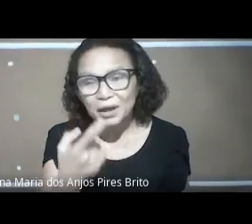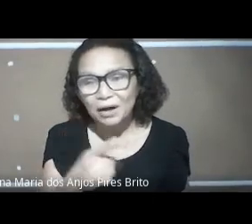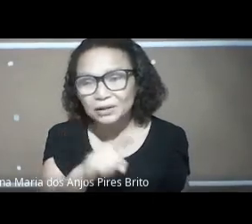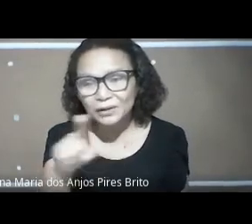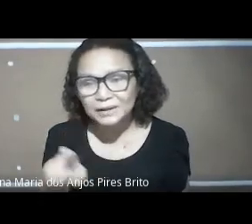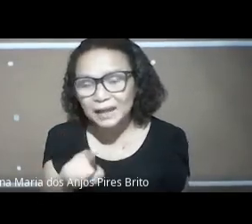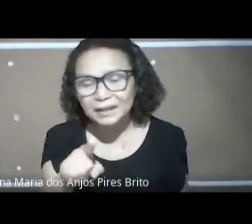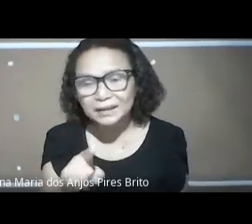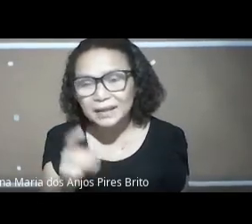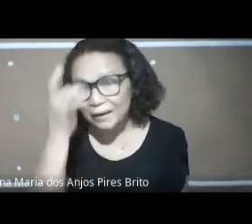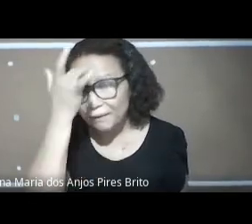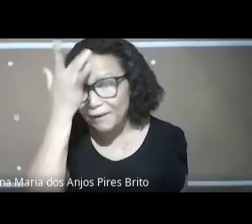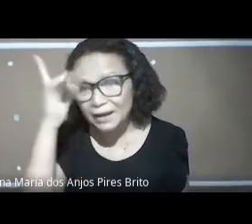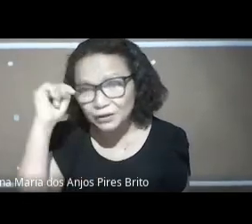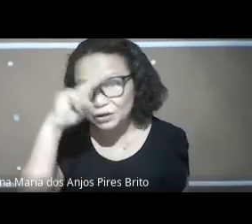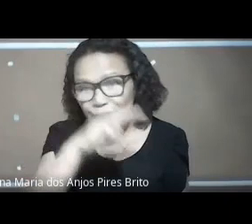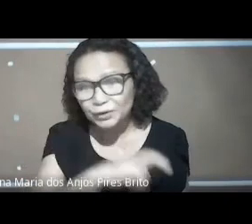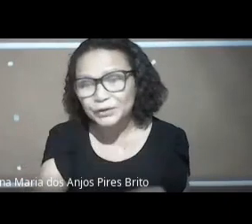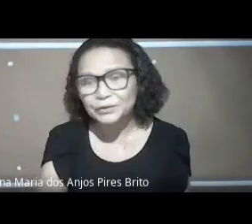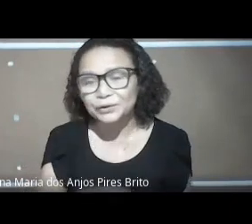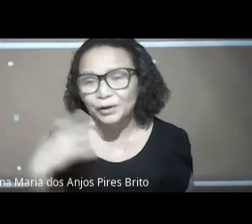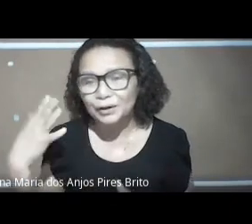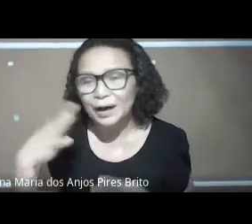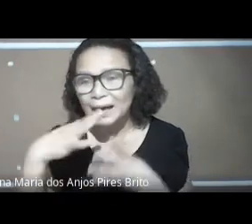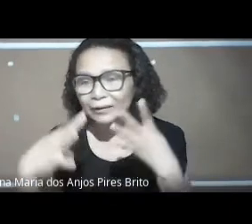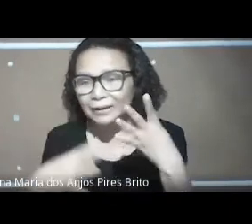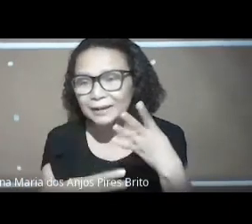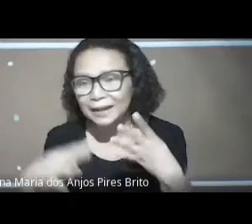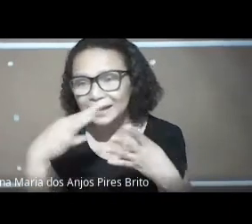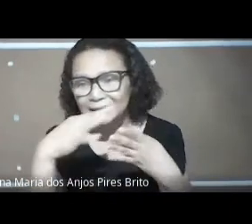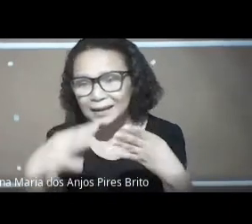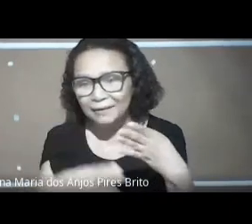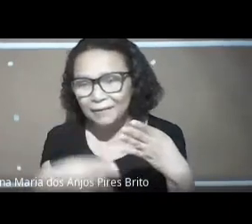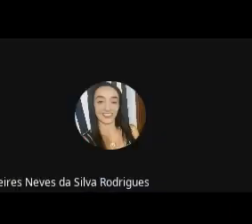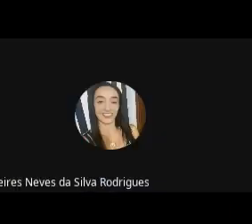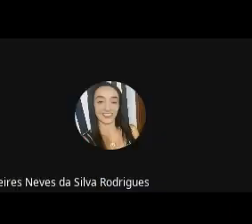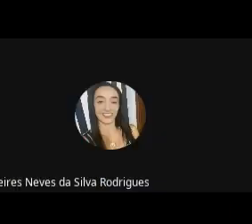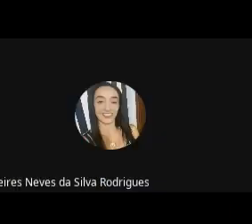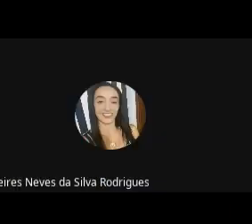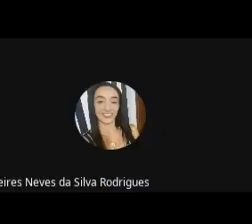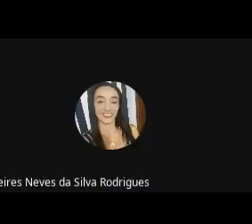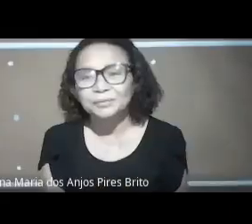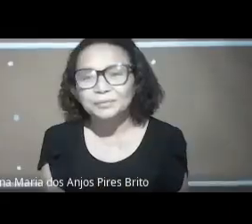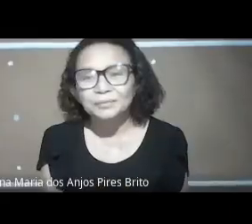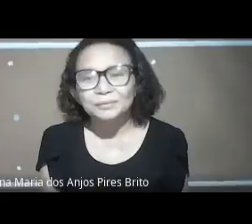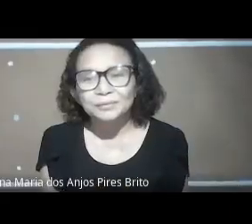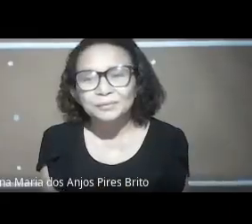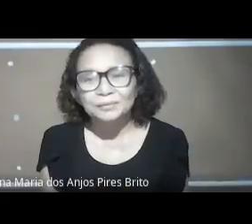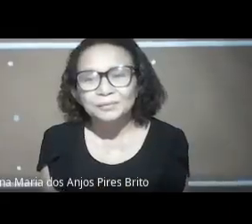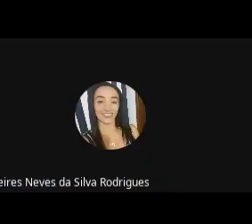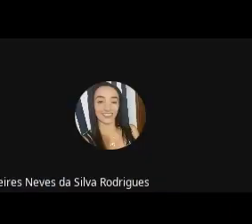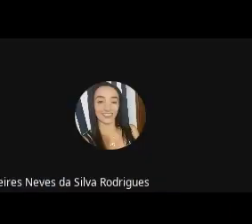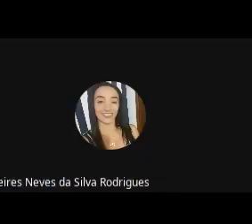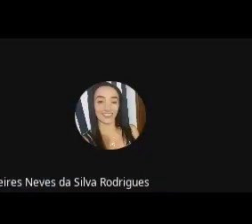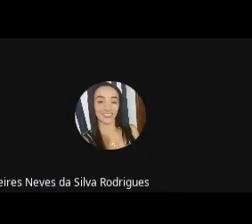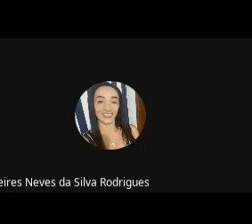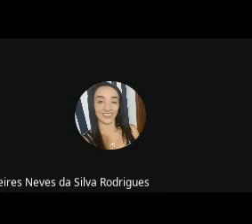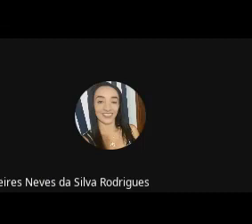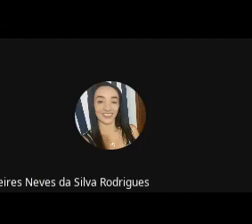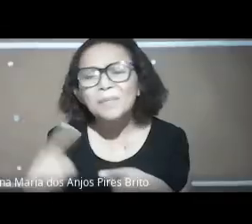A opinião de vocês, é fácil ou difícil a língua de sinais? É fácil ou difícil? Para mim é difícil,